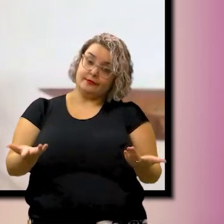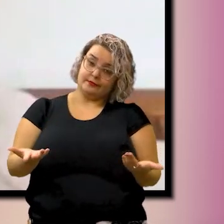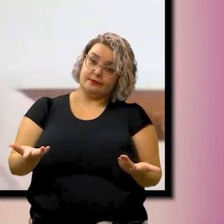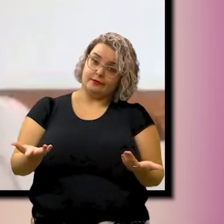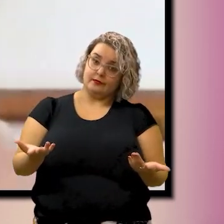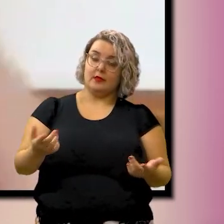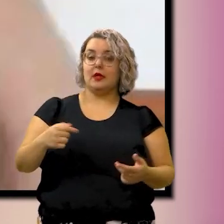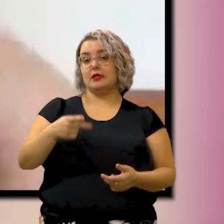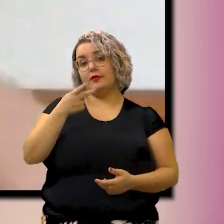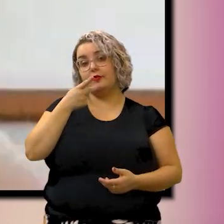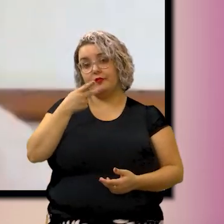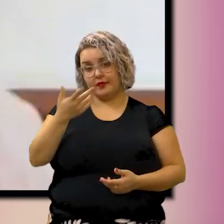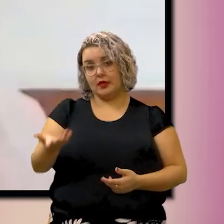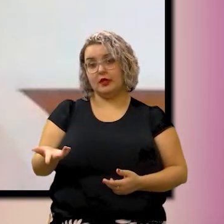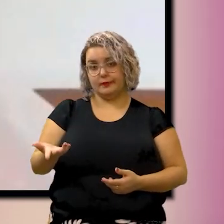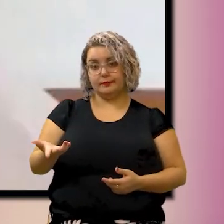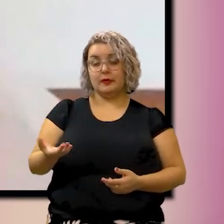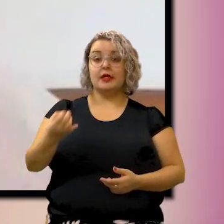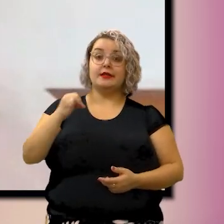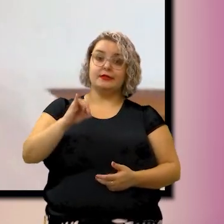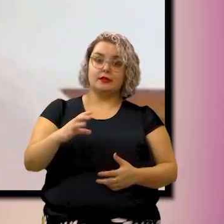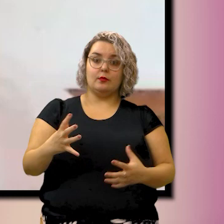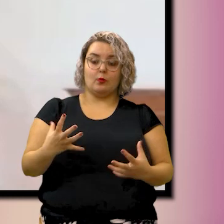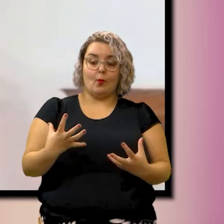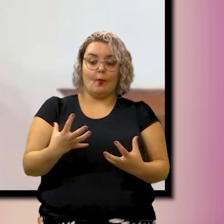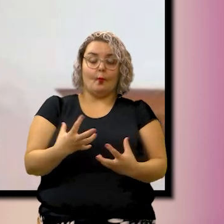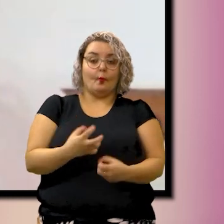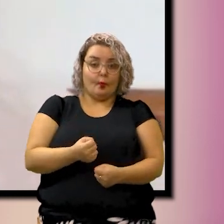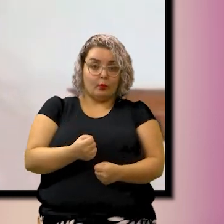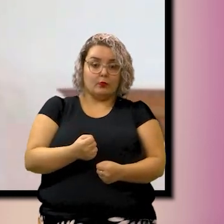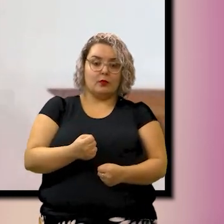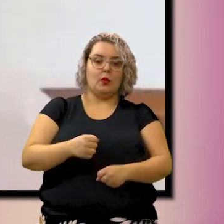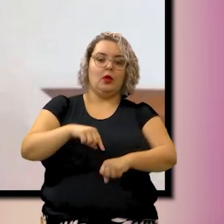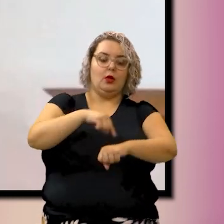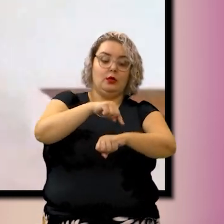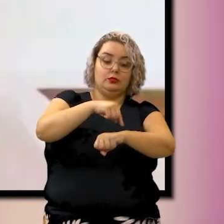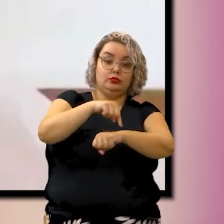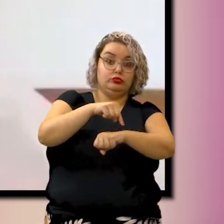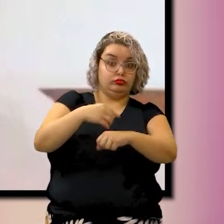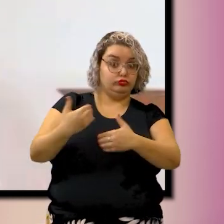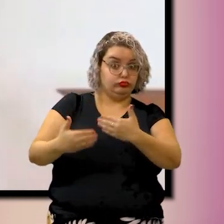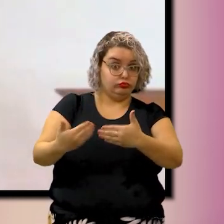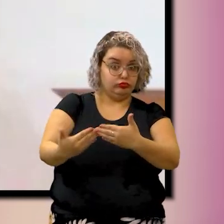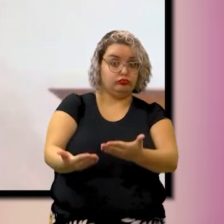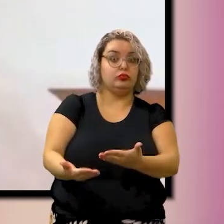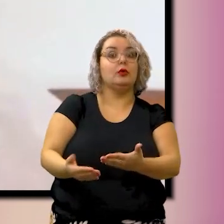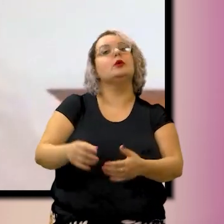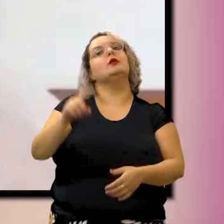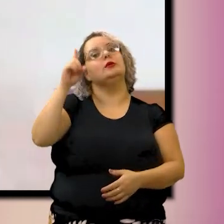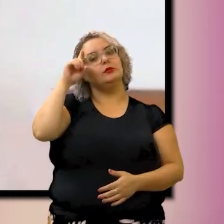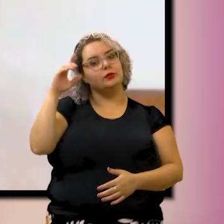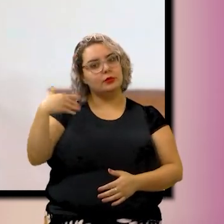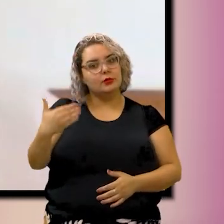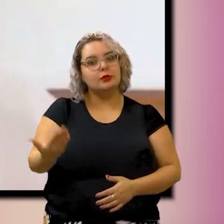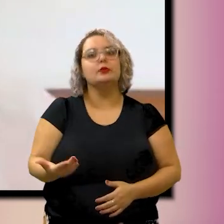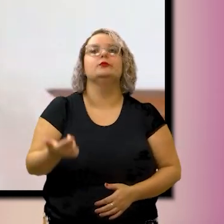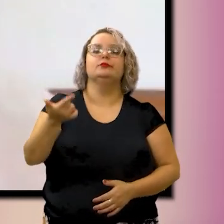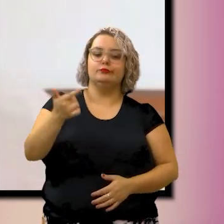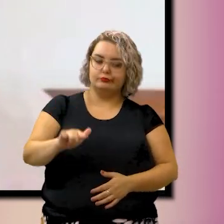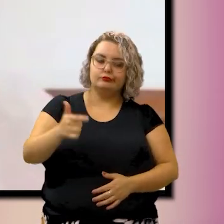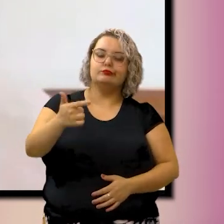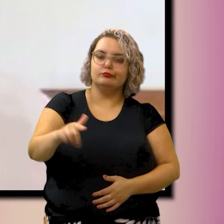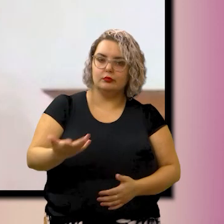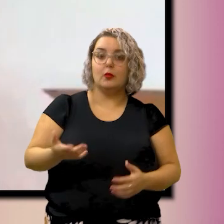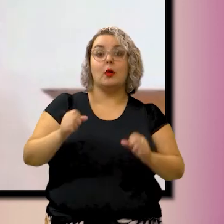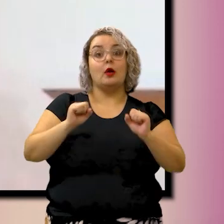Mas aqui eu vou fazer uma consideração que se você usa roupa muito apertada durante muito tempo e todos os